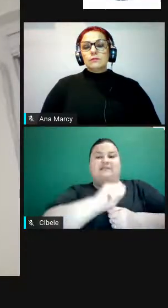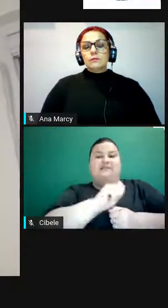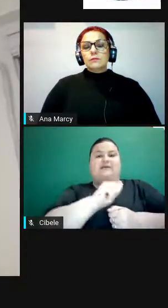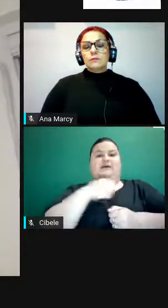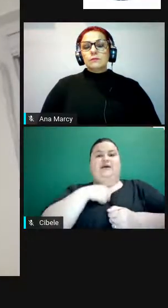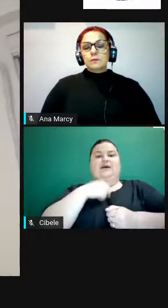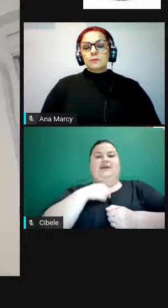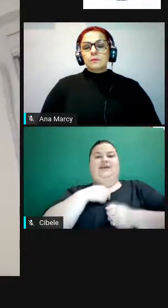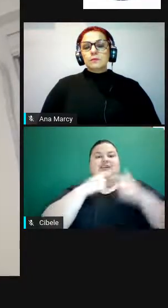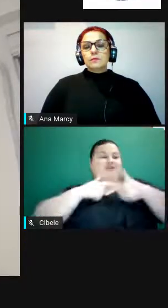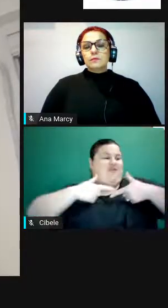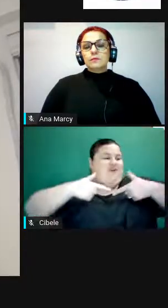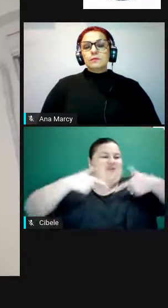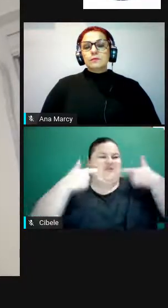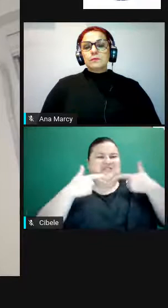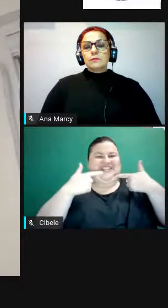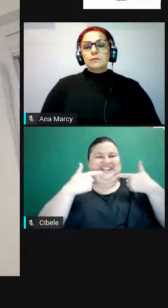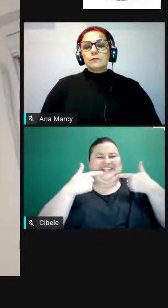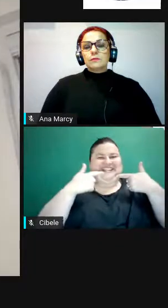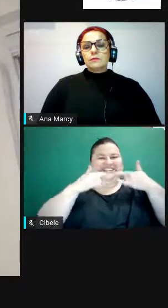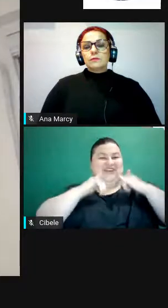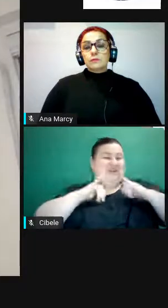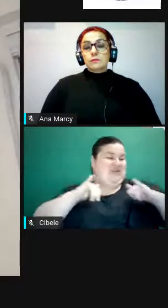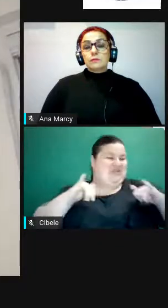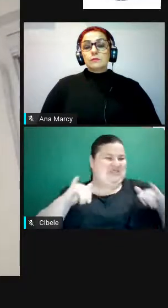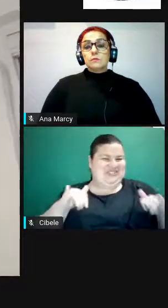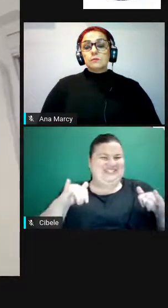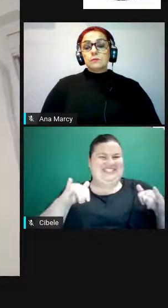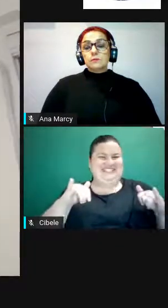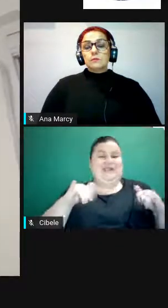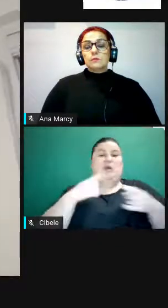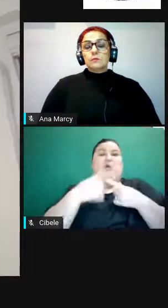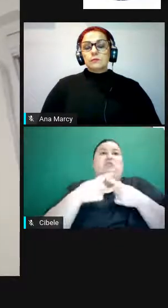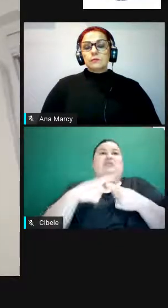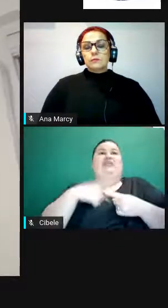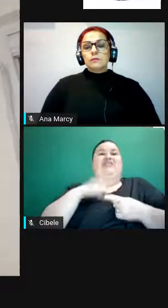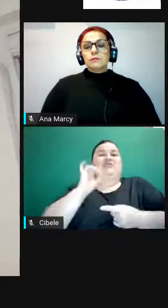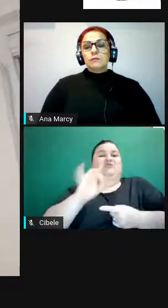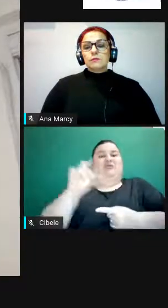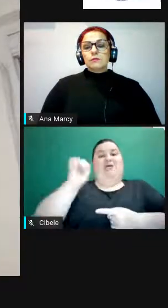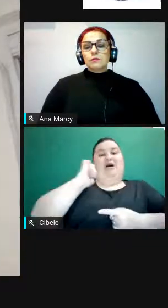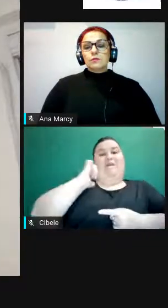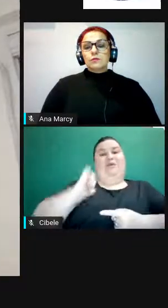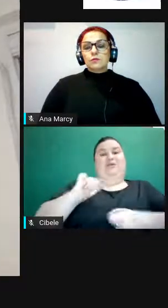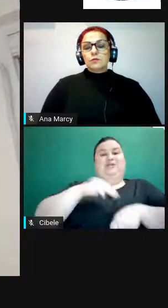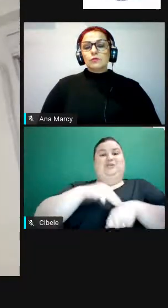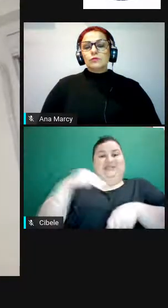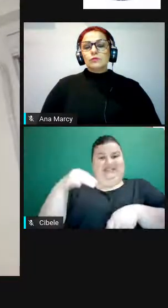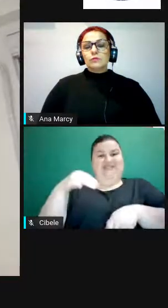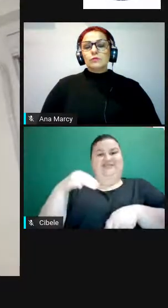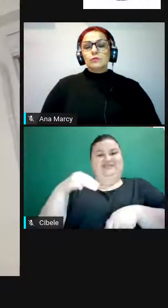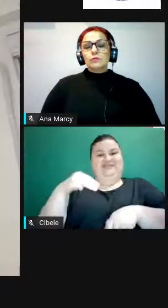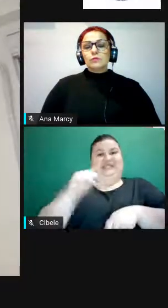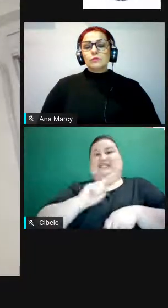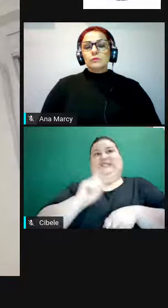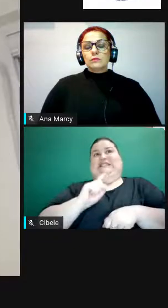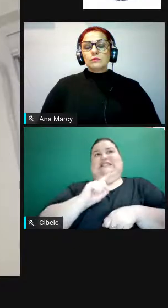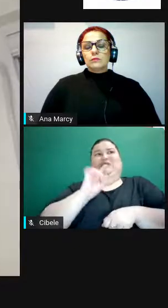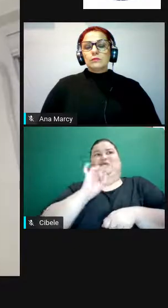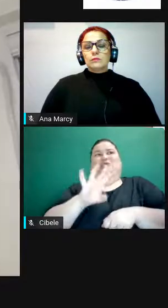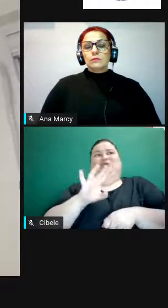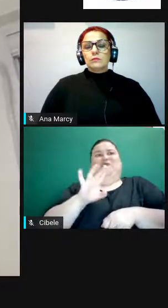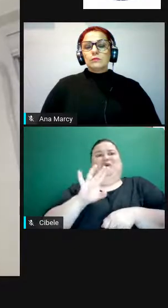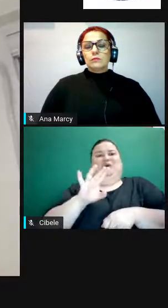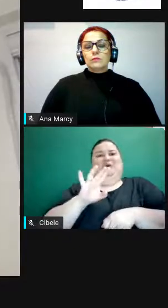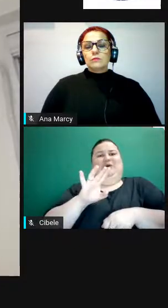com a notícia mais uma que eu fiquei muito preocupado né que afinal ganhar na sua bolsa de mestrado e eu sabia que a bolsa não ia ser o suficiente para ela